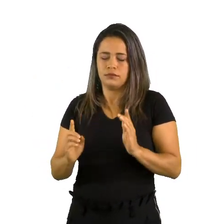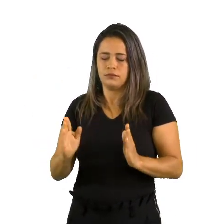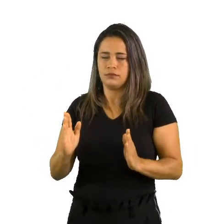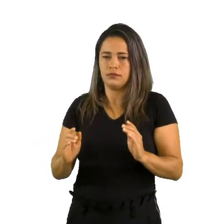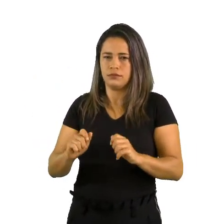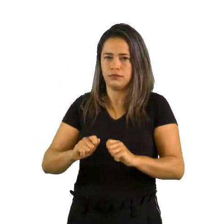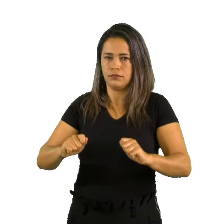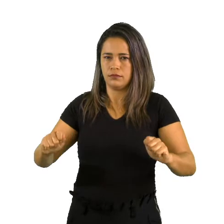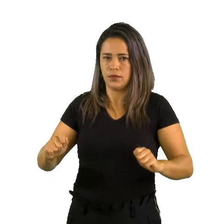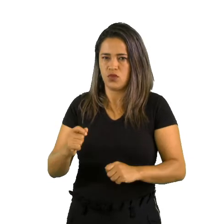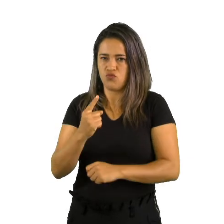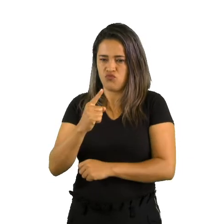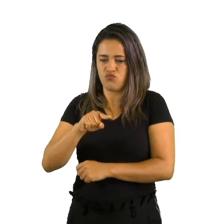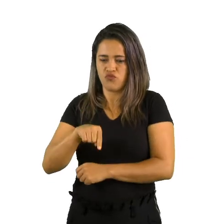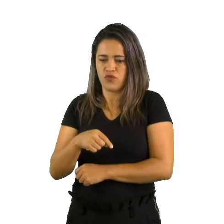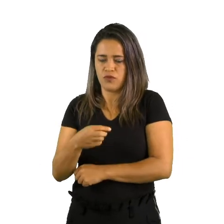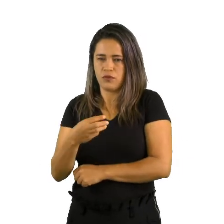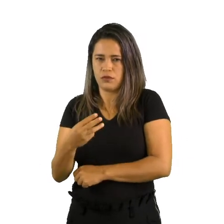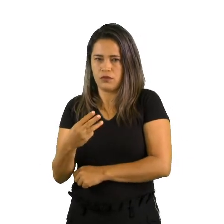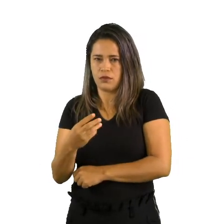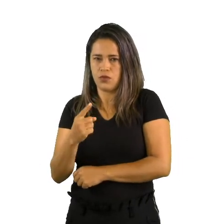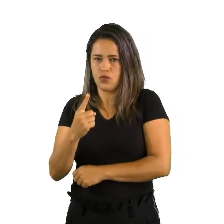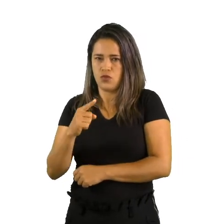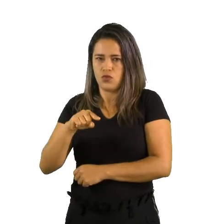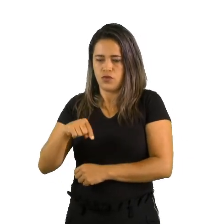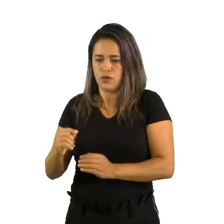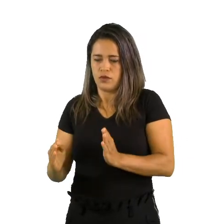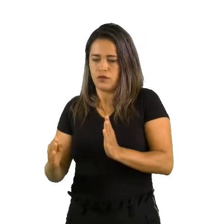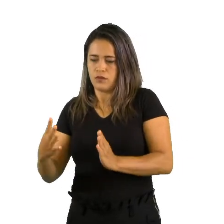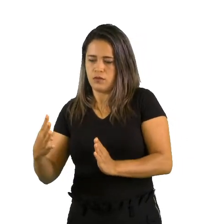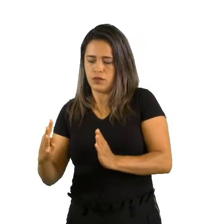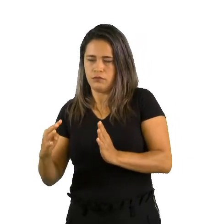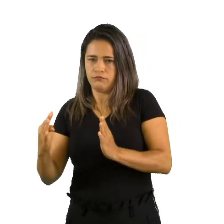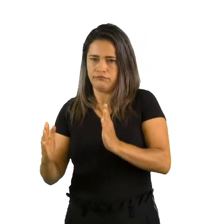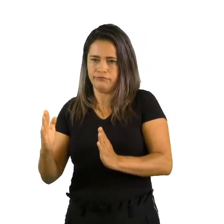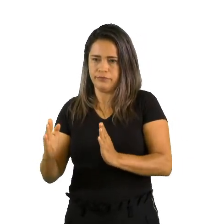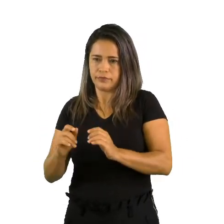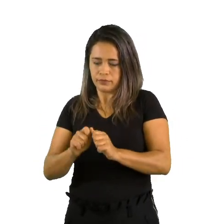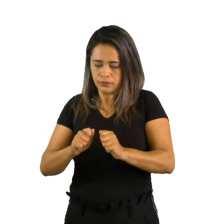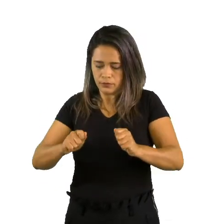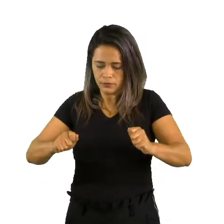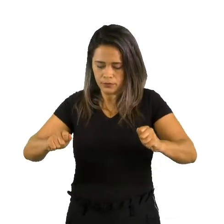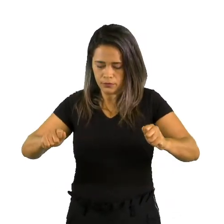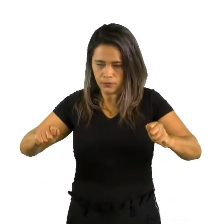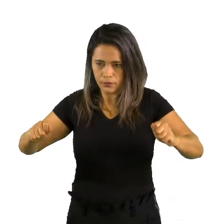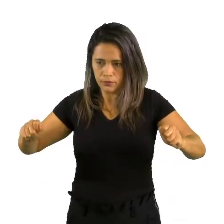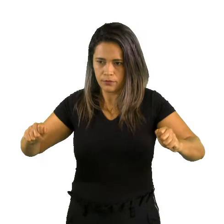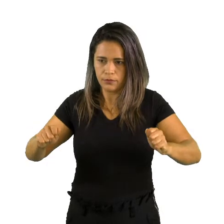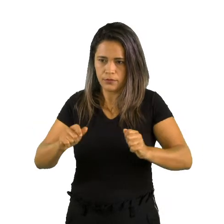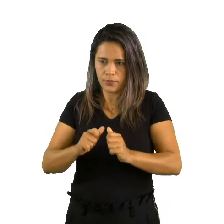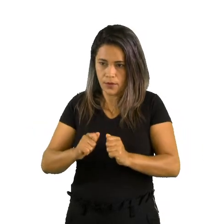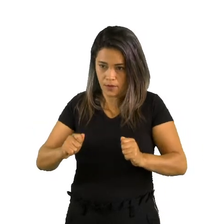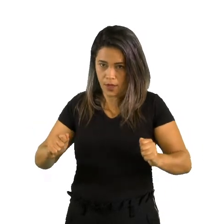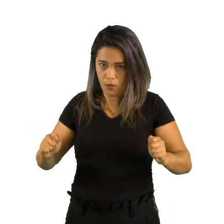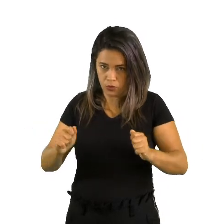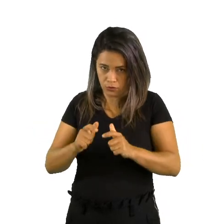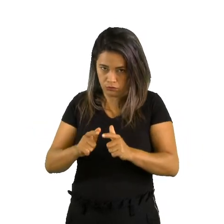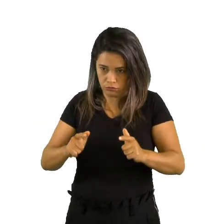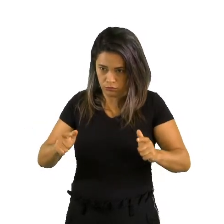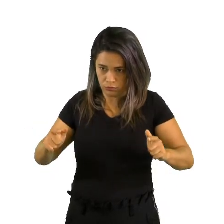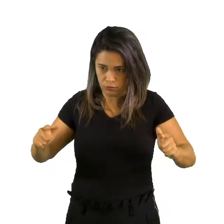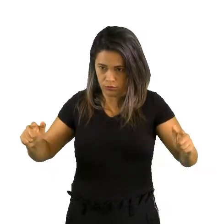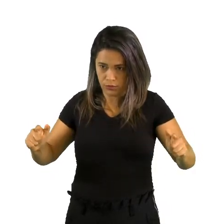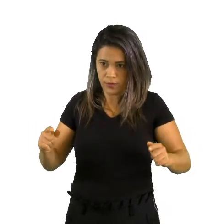esse 1,3 e esse 1,4. Aumentando a imagem, olha lá, pessoal, aumentei a imagem. Esse